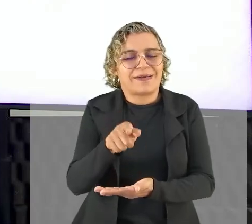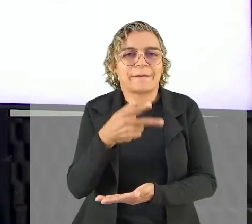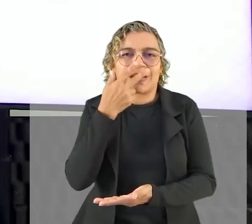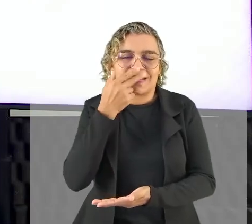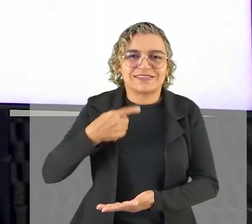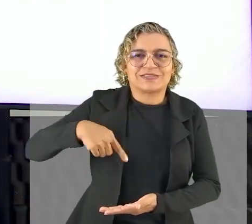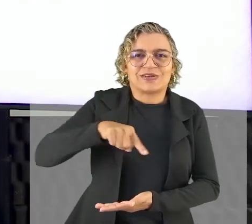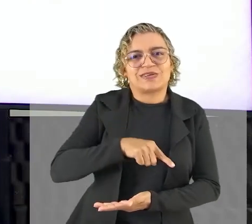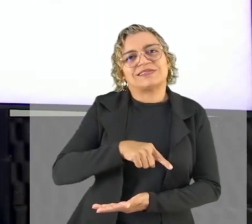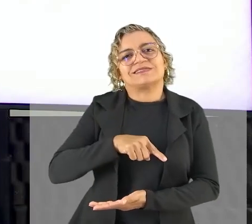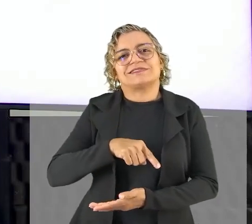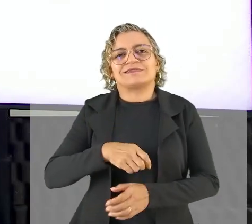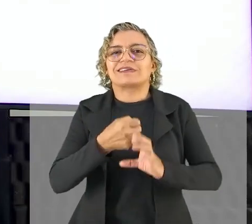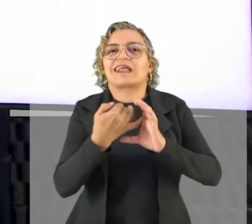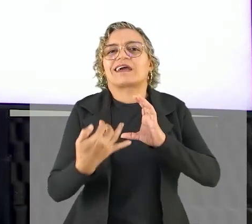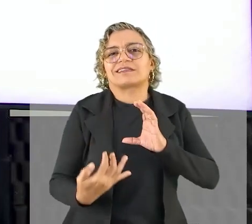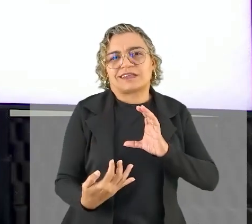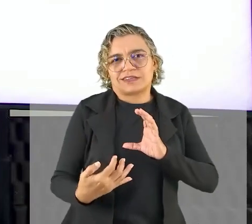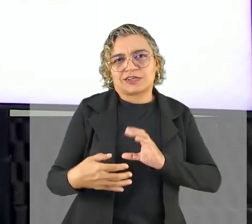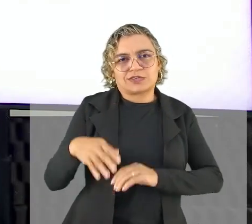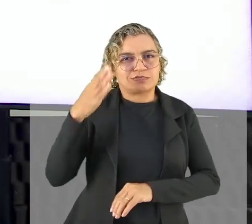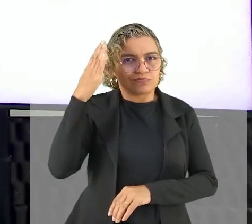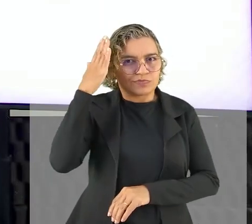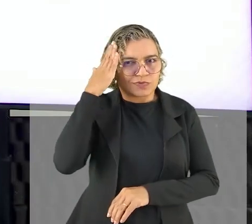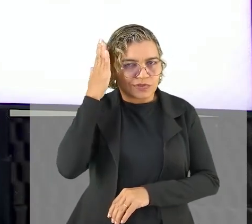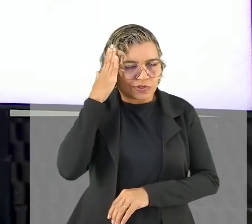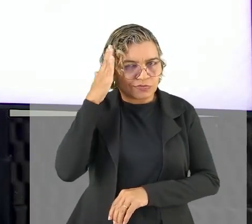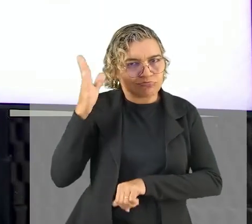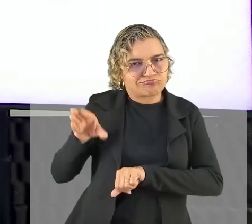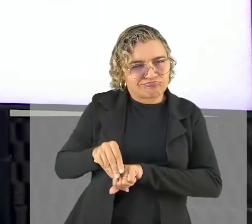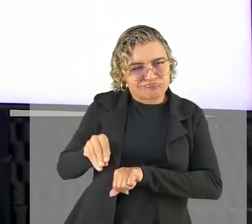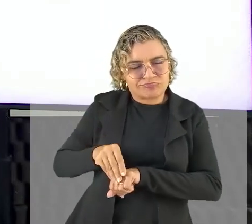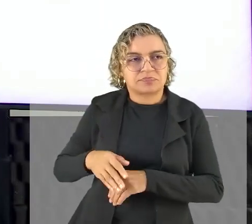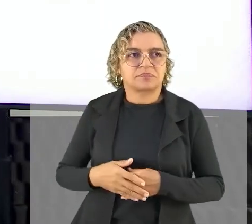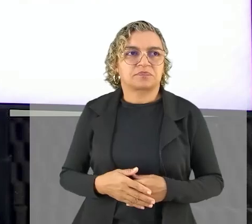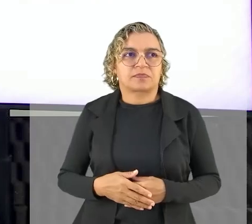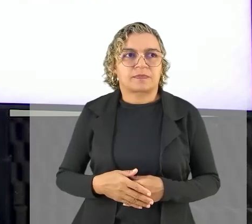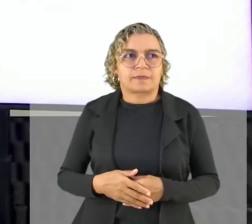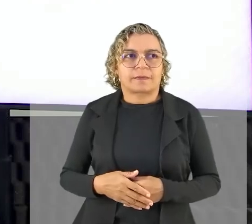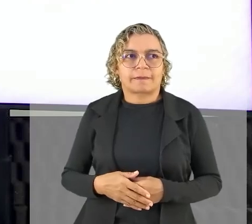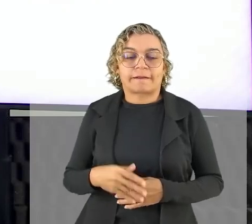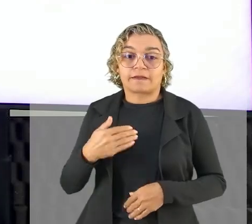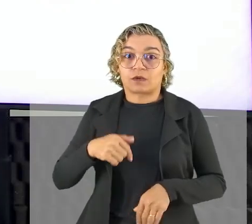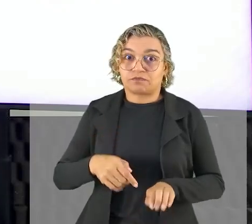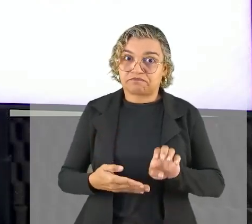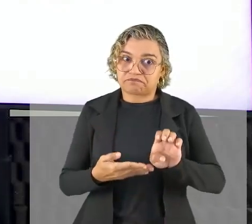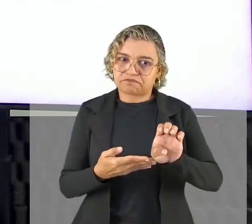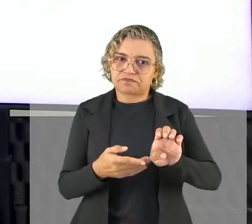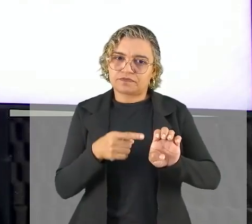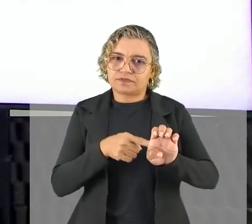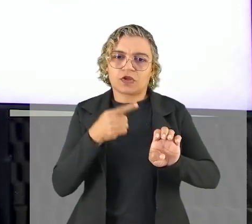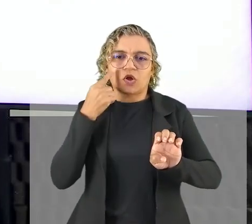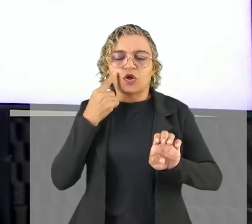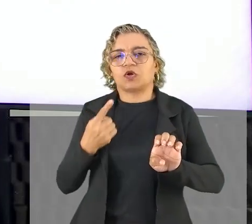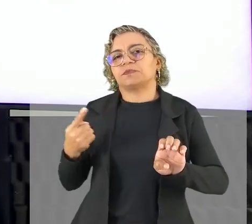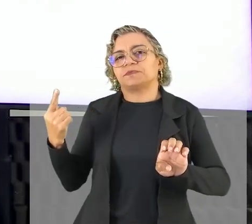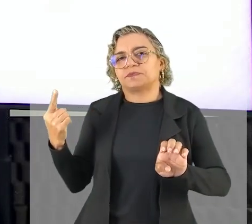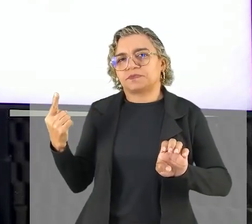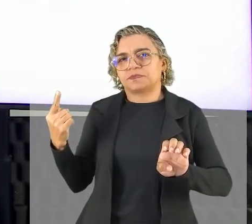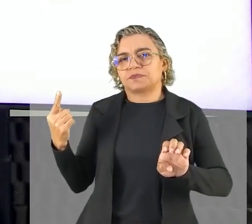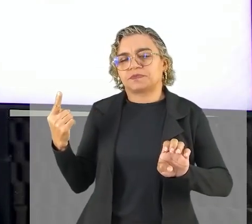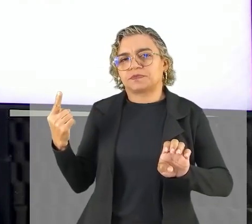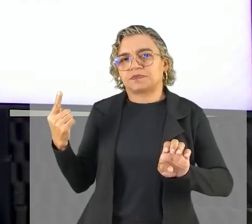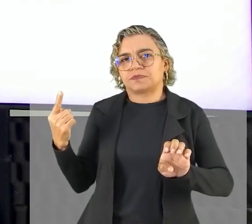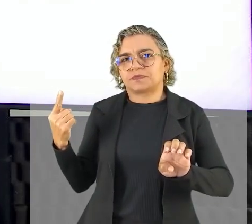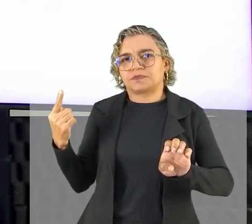do entendimento. Então, a letra ela diz o seguinte: interioridade da norma, ou seja, a dura lei cobrindo-me,